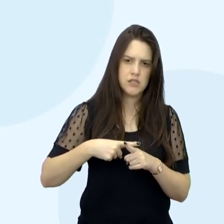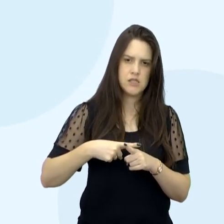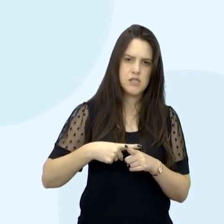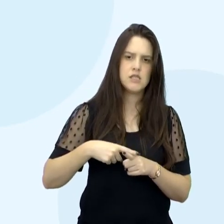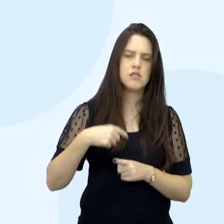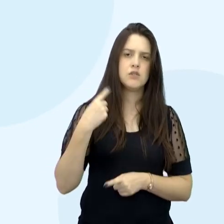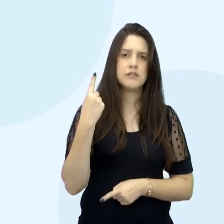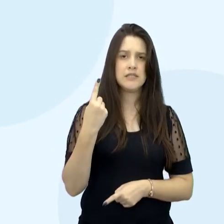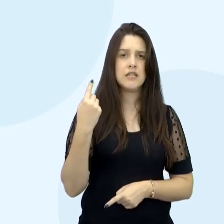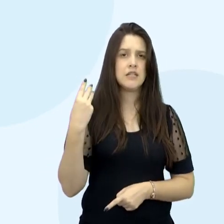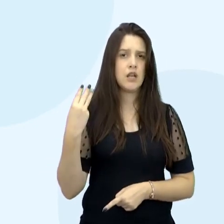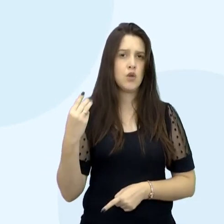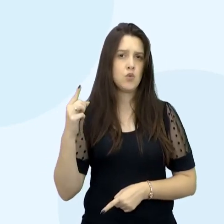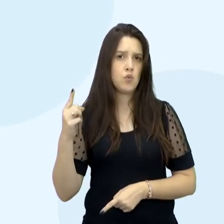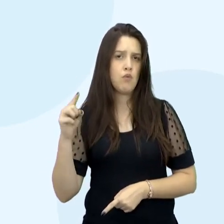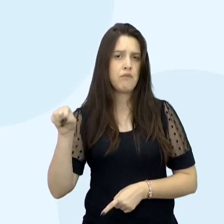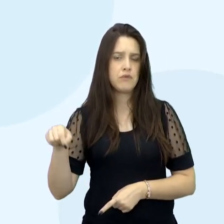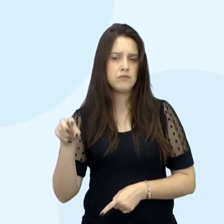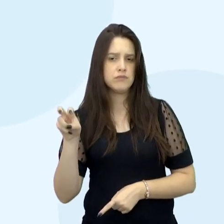vezes